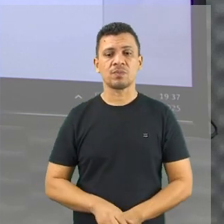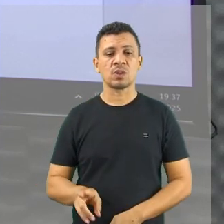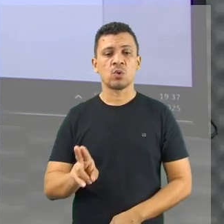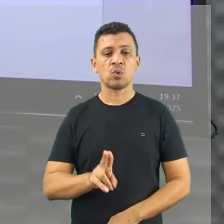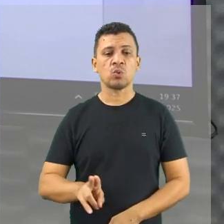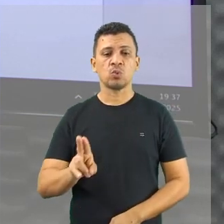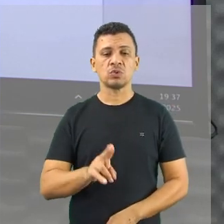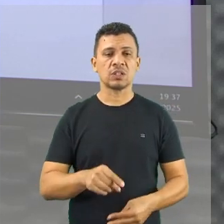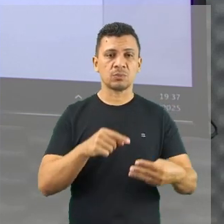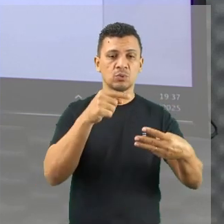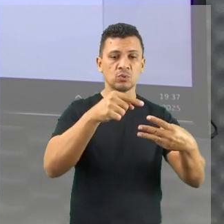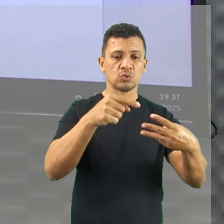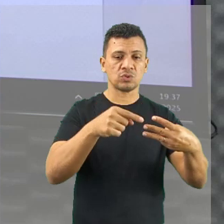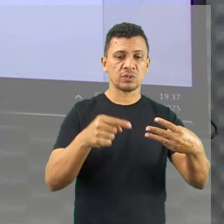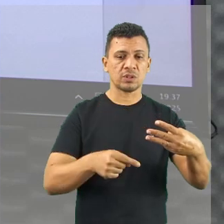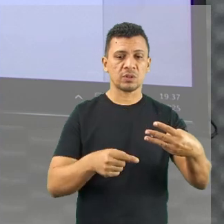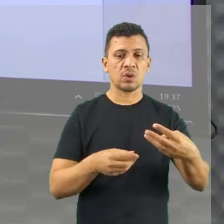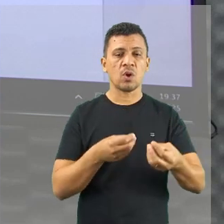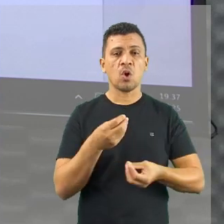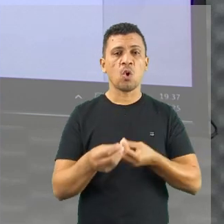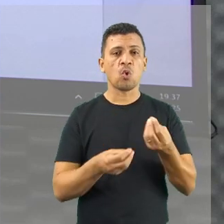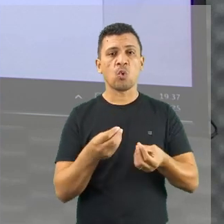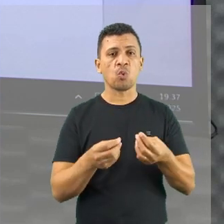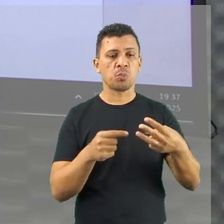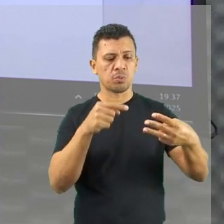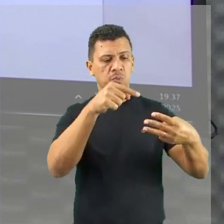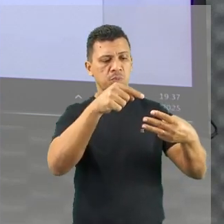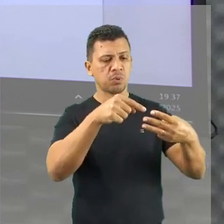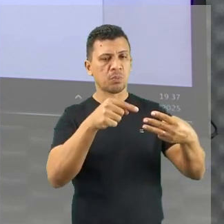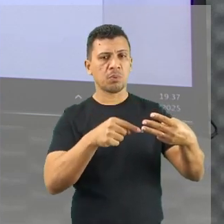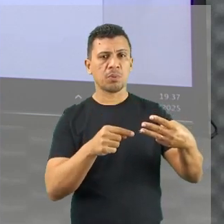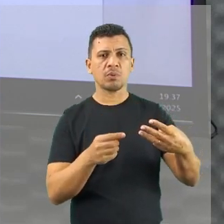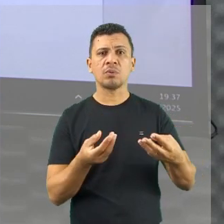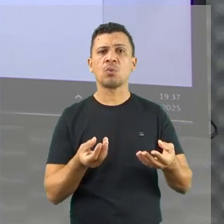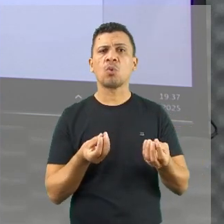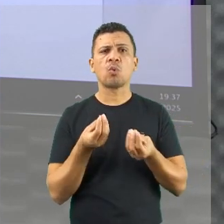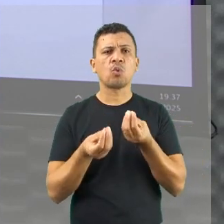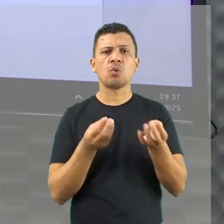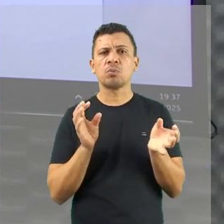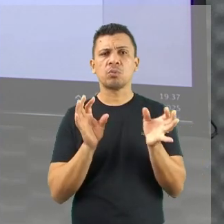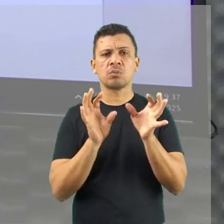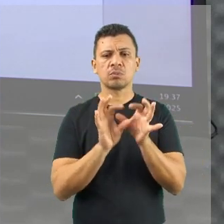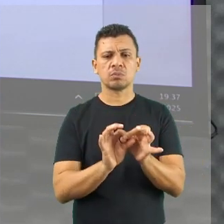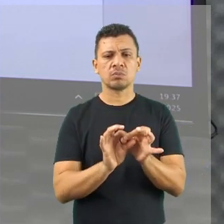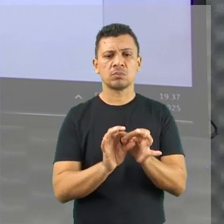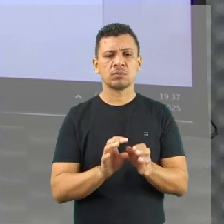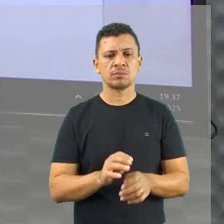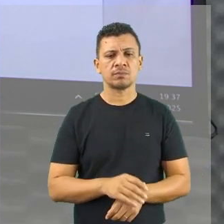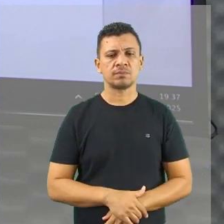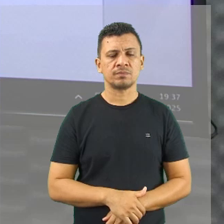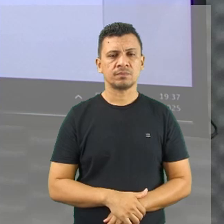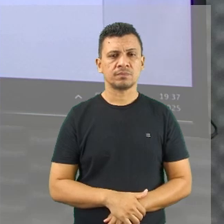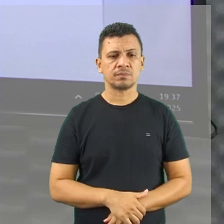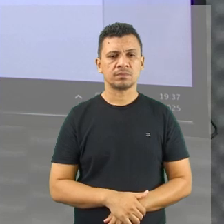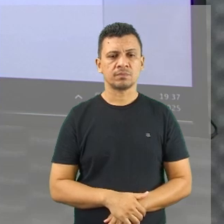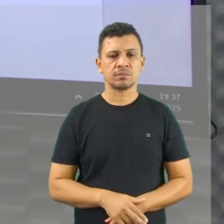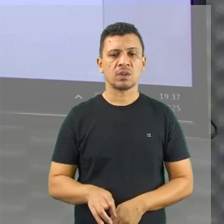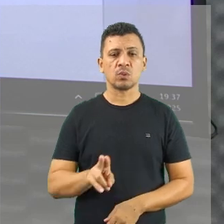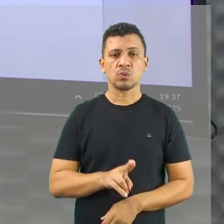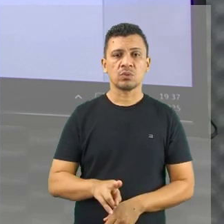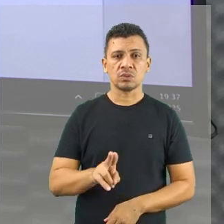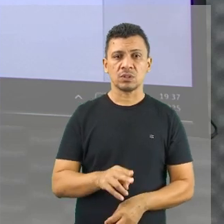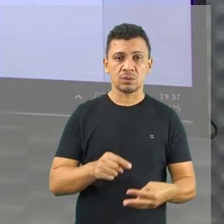utilizamos os 3 resistores. Para obter uma resistência de 450 ohms, utilizando-se os